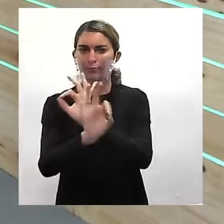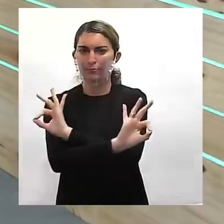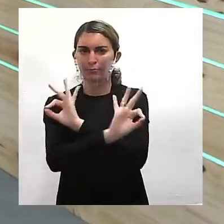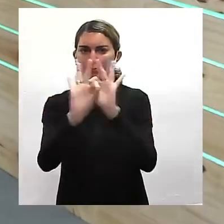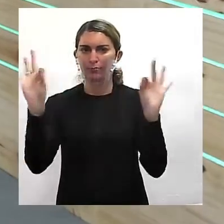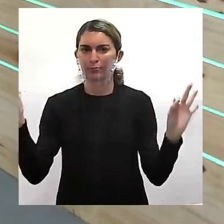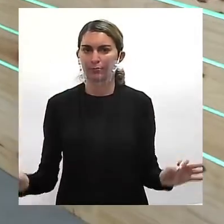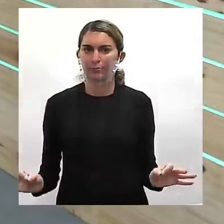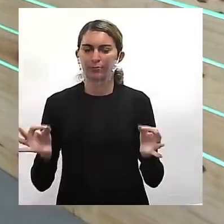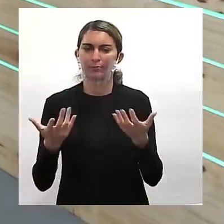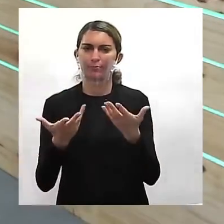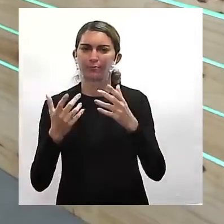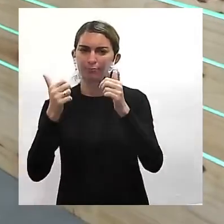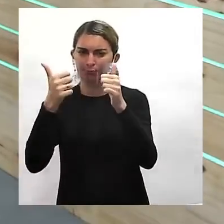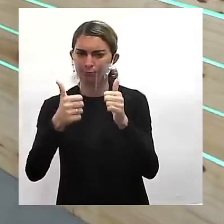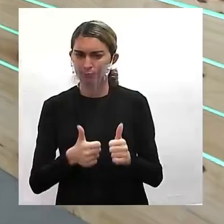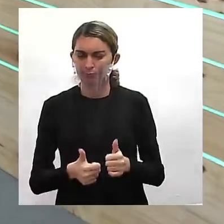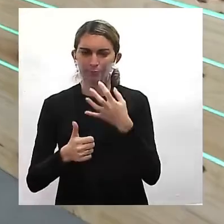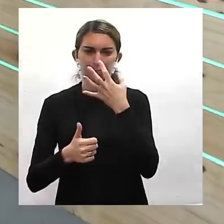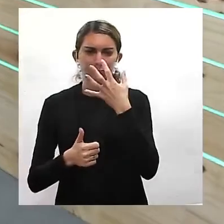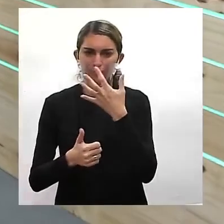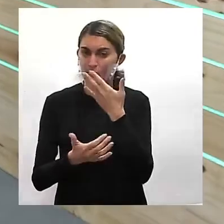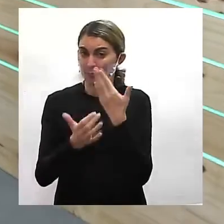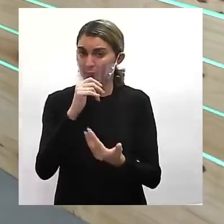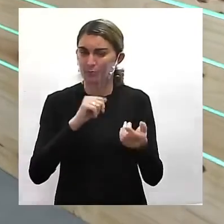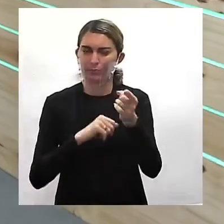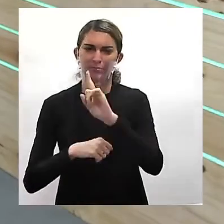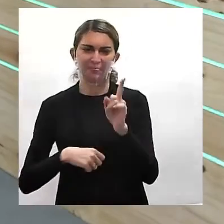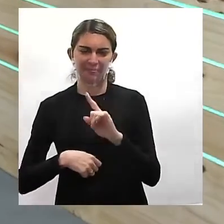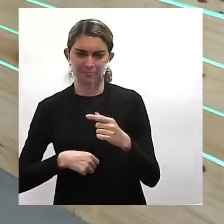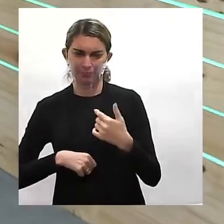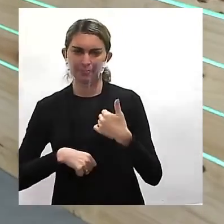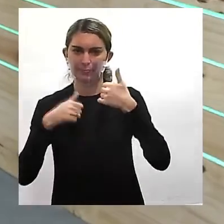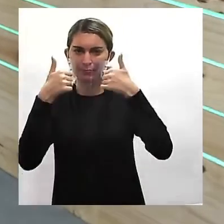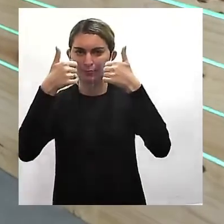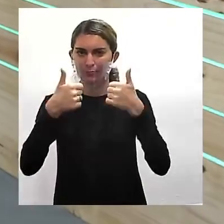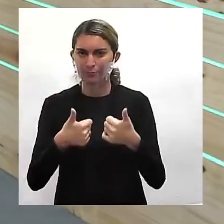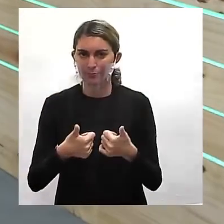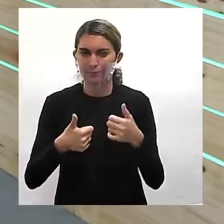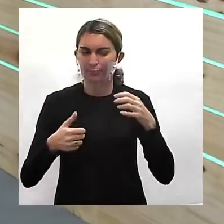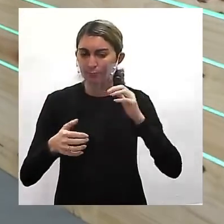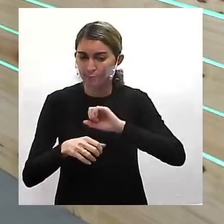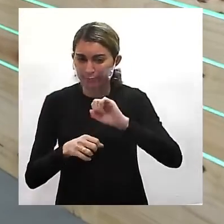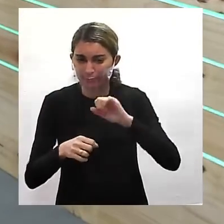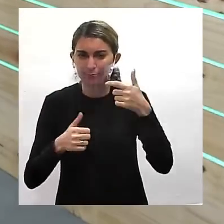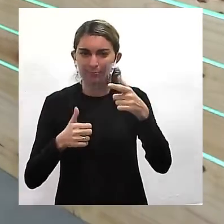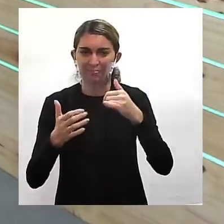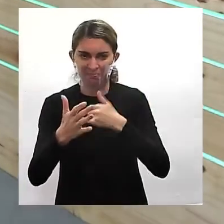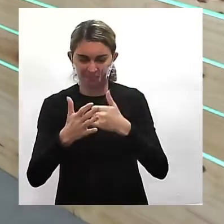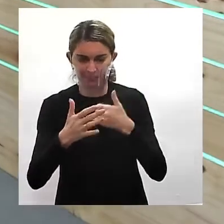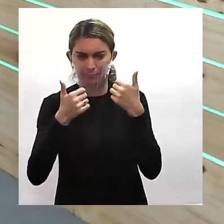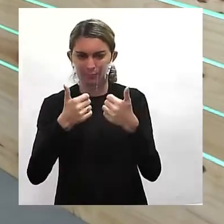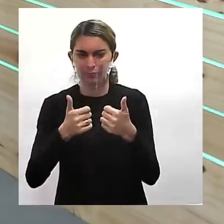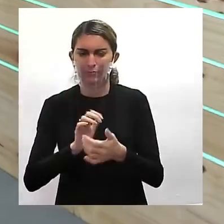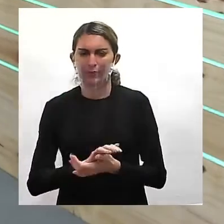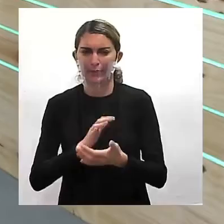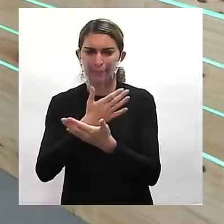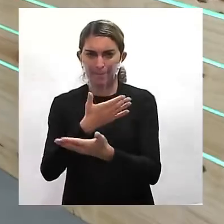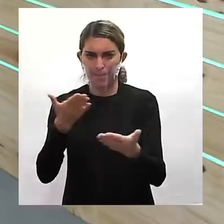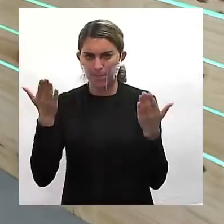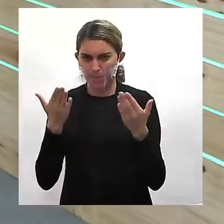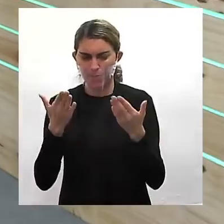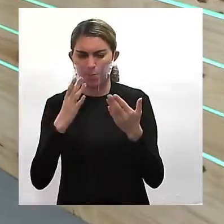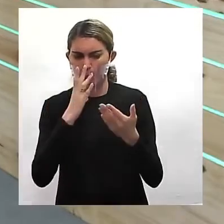aula massa, só tem clipe massa para você assistir. Não perde não, não perde tempo não, tá bestando, né? Corre lá e se inscreve, tá certo, pessoal? Então, olha